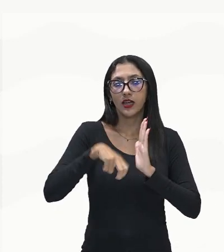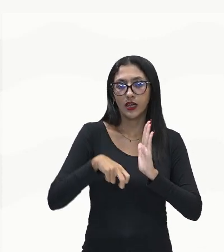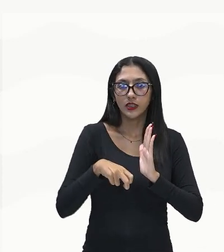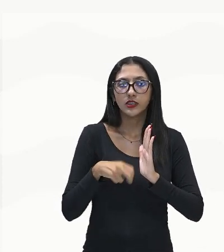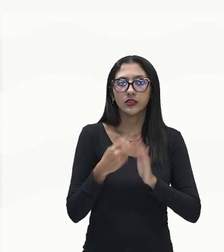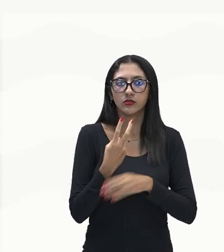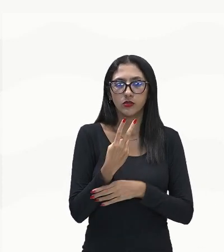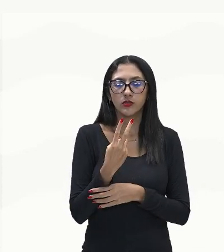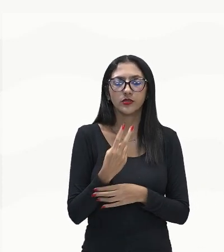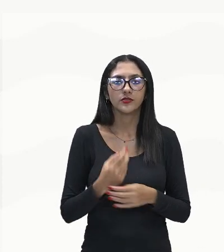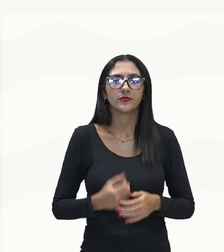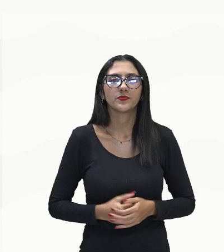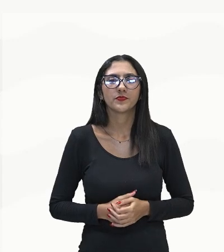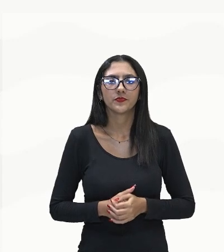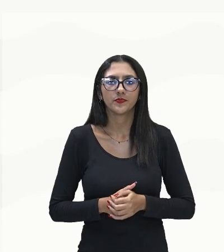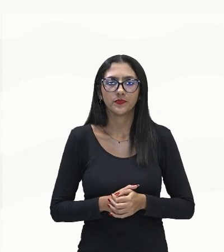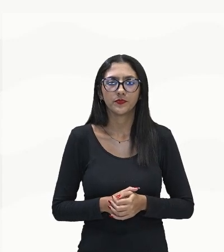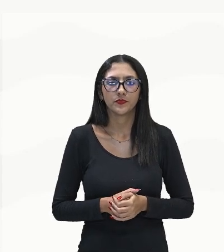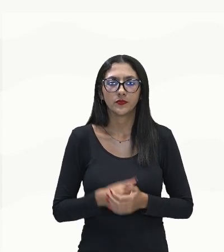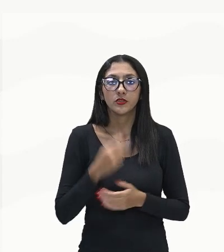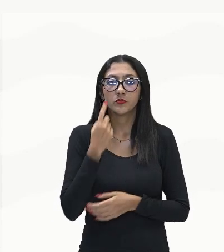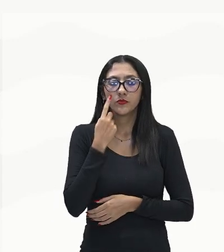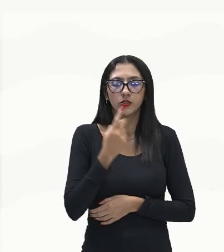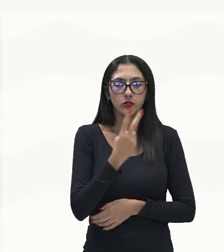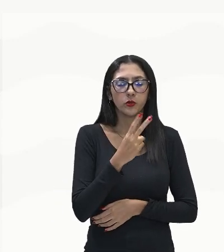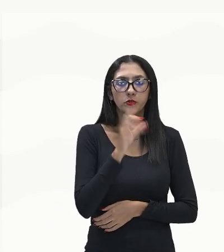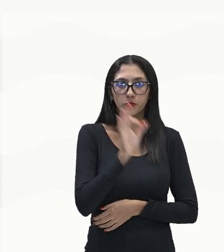Passando 2% para a forma decimal,